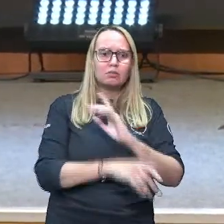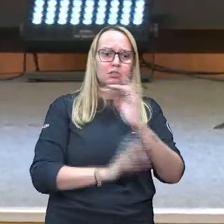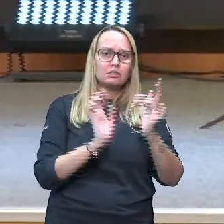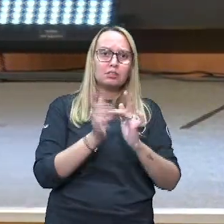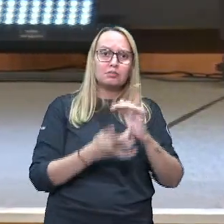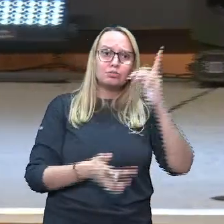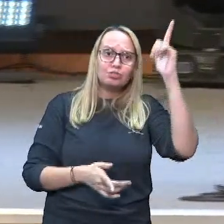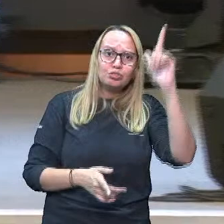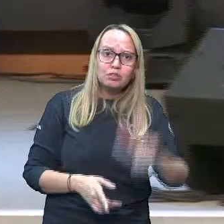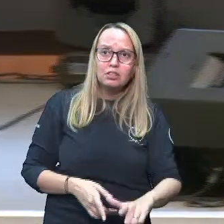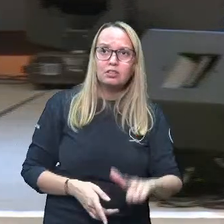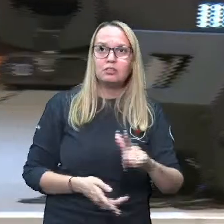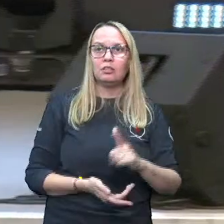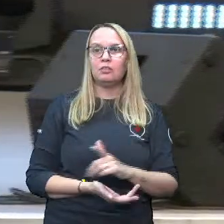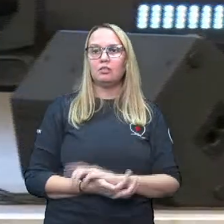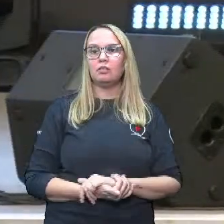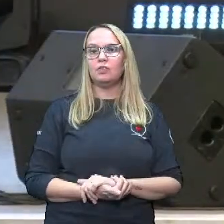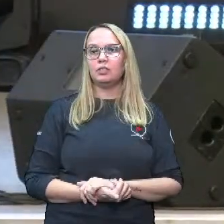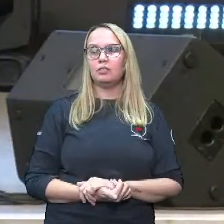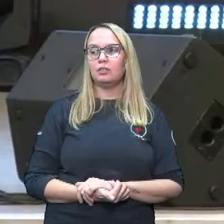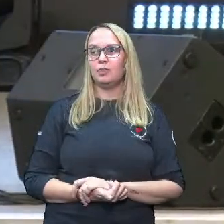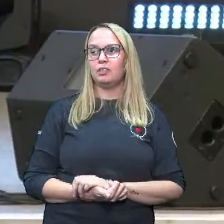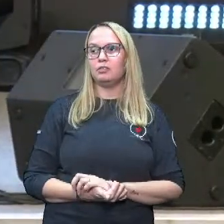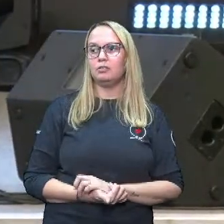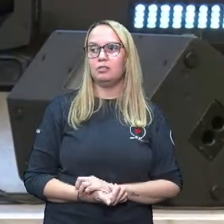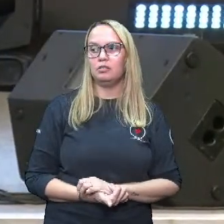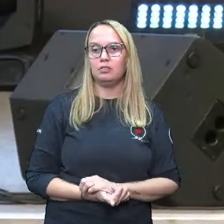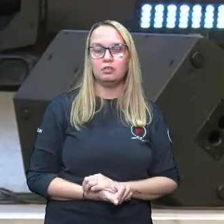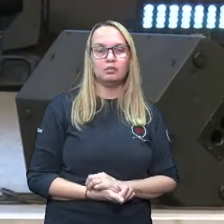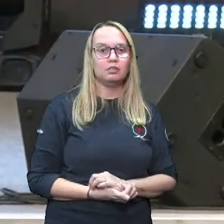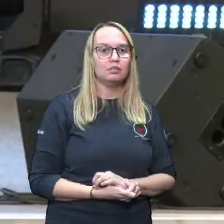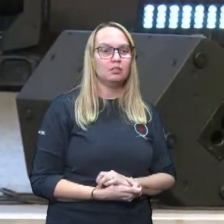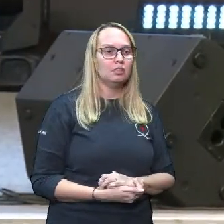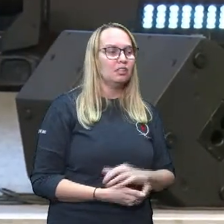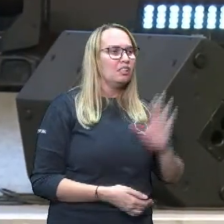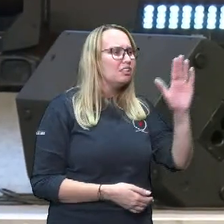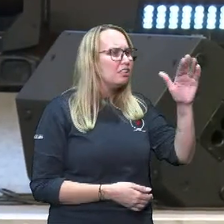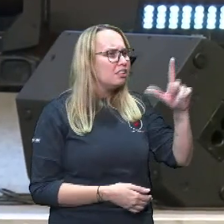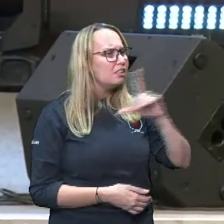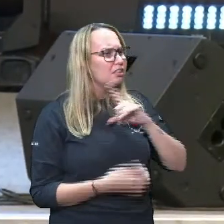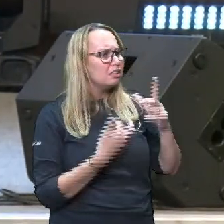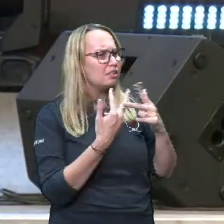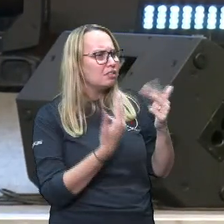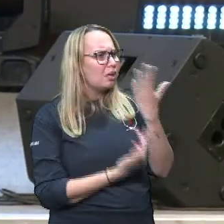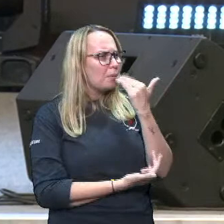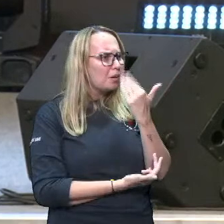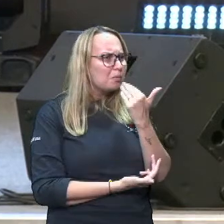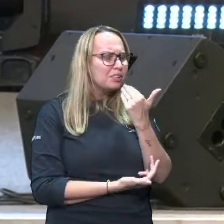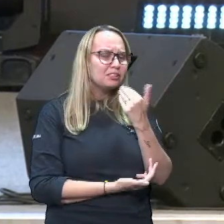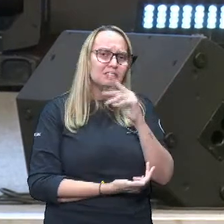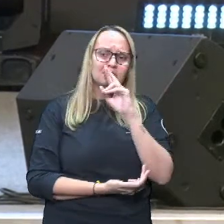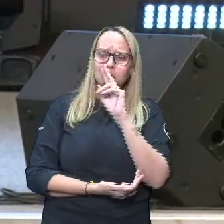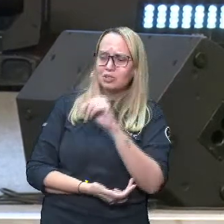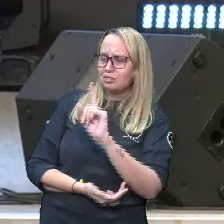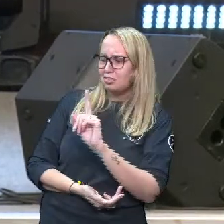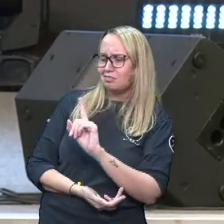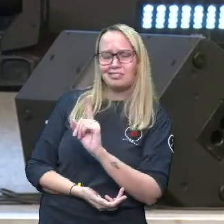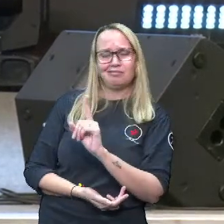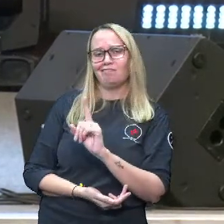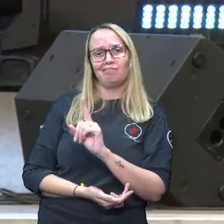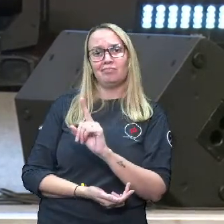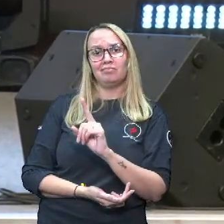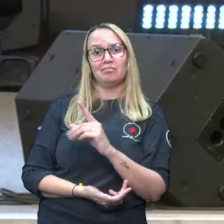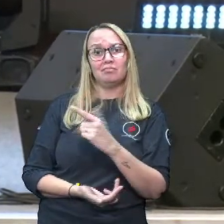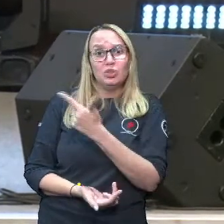cenário. Ele olha para ele e fala assim: filho, tem algo para comer? E o que ele diz? Não, é óbvio que não